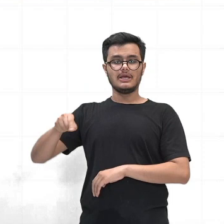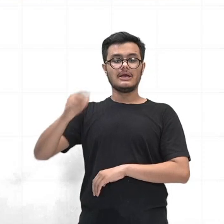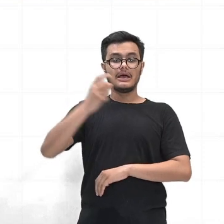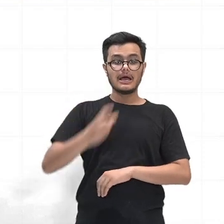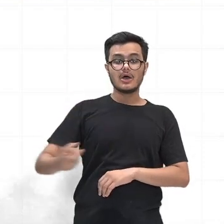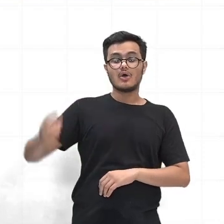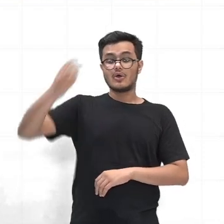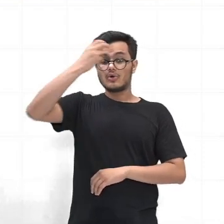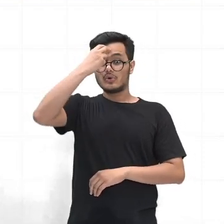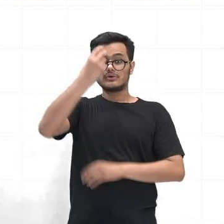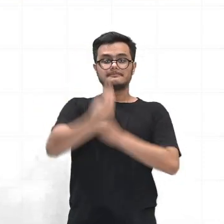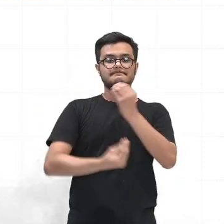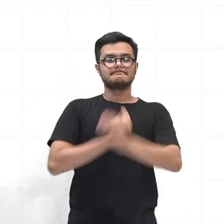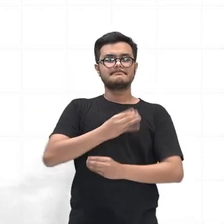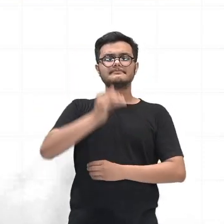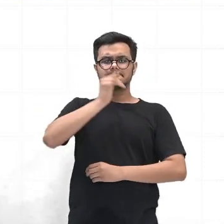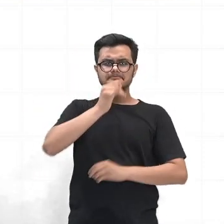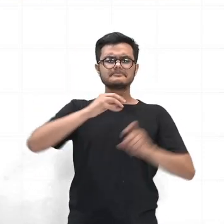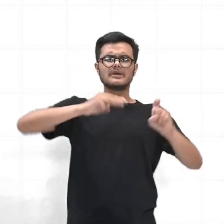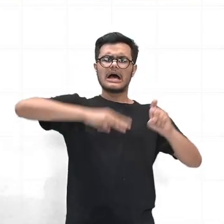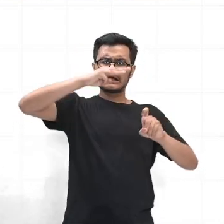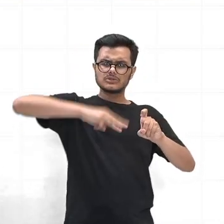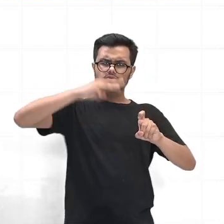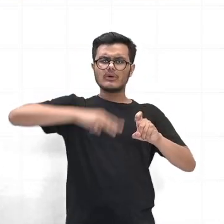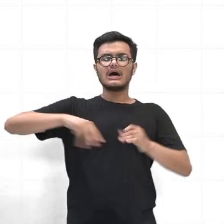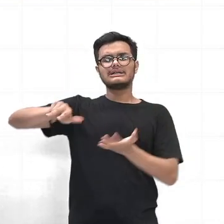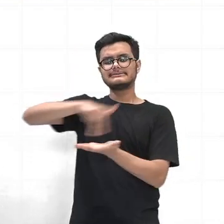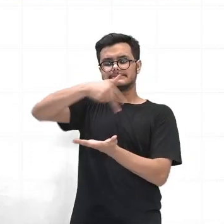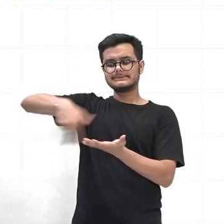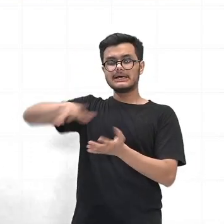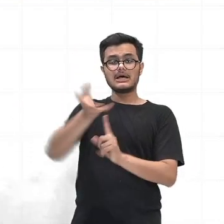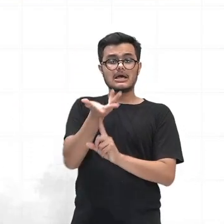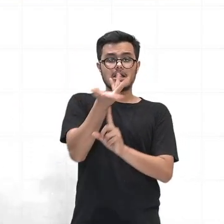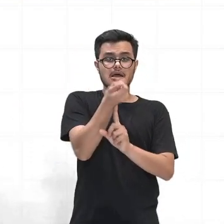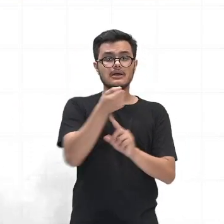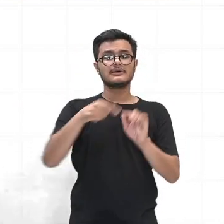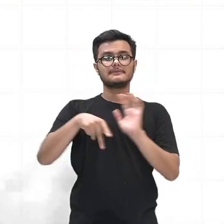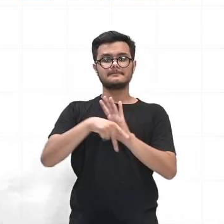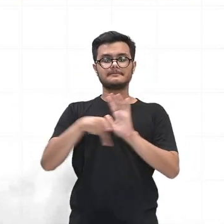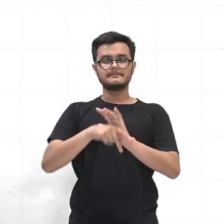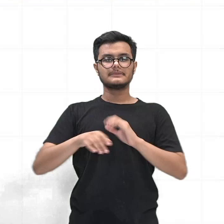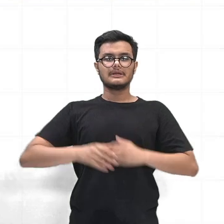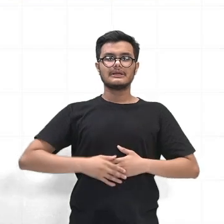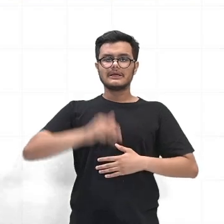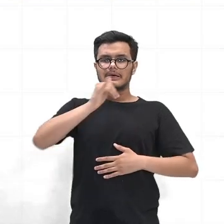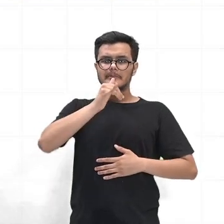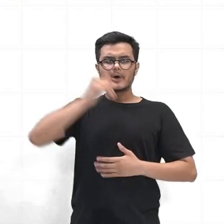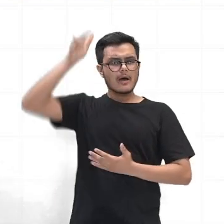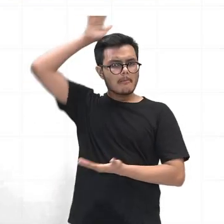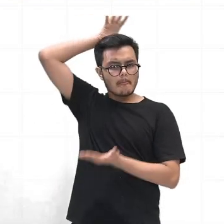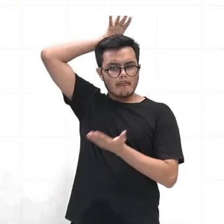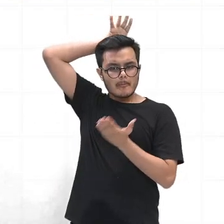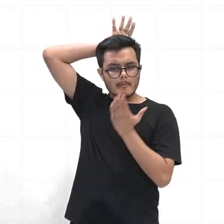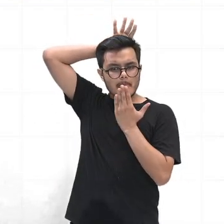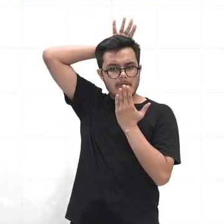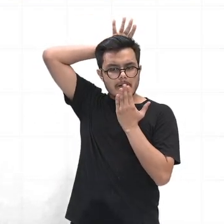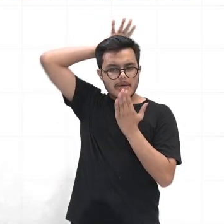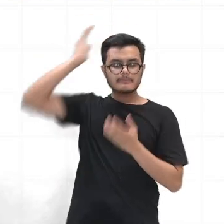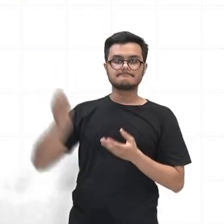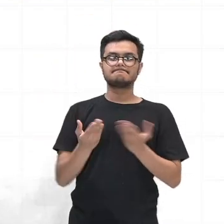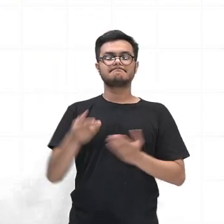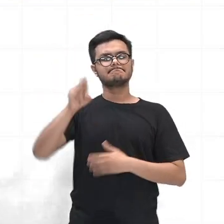cultura inclui práticas rituais e artes tradicionais. Conhecidos pela resistência à invasão, têm